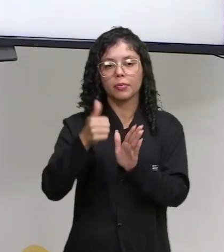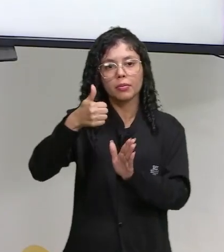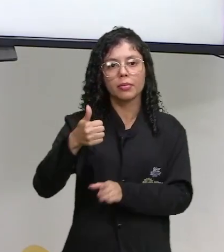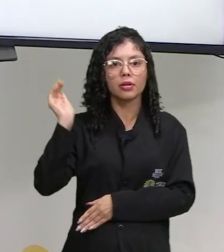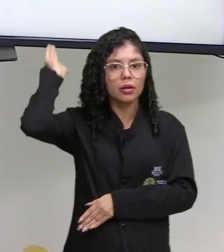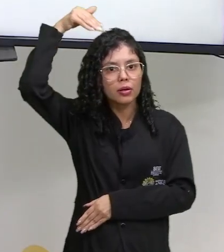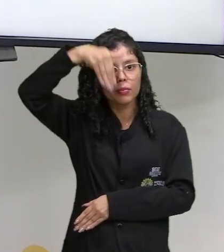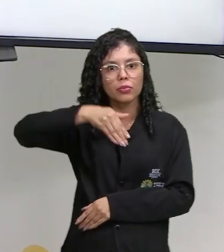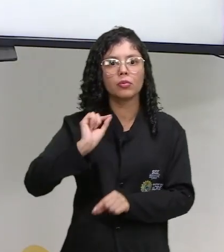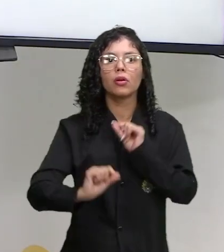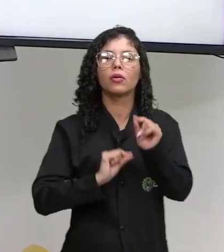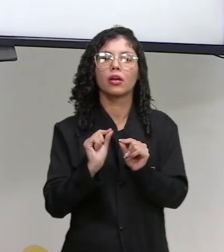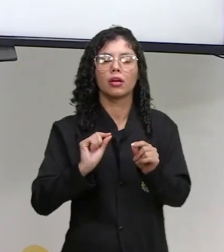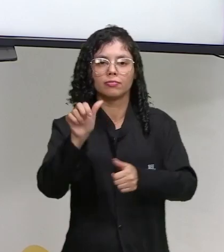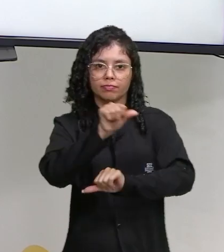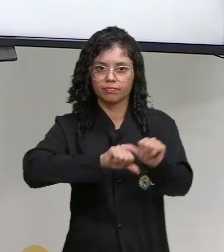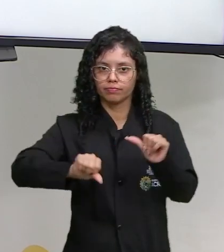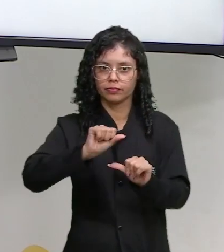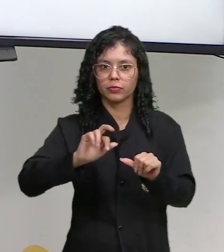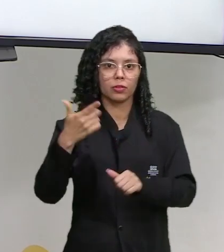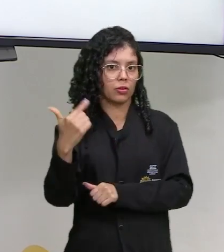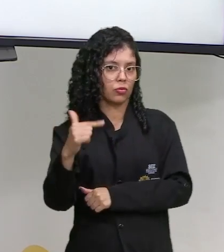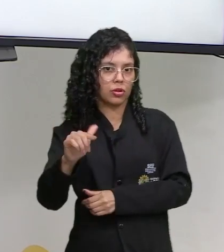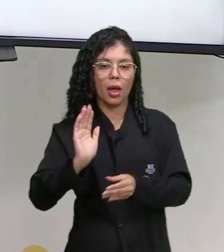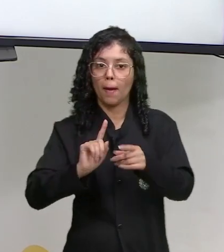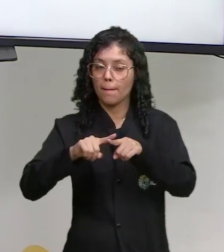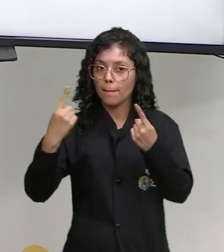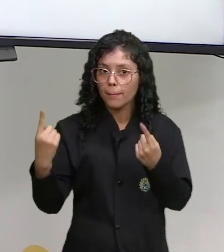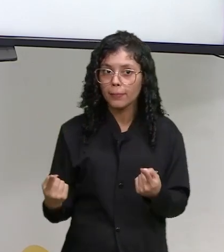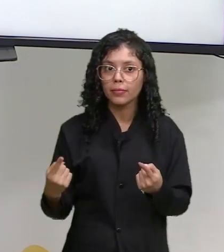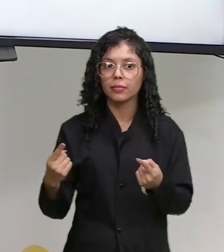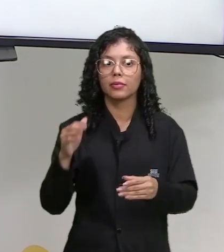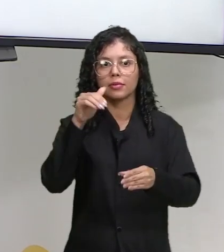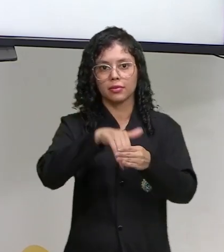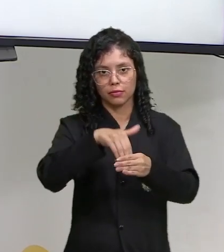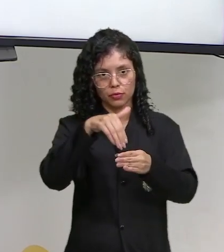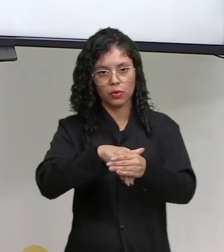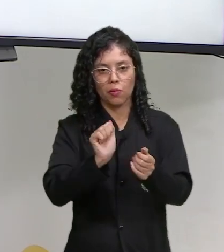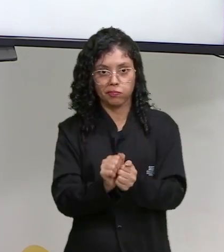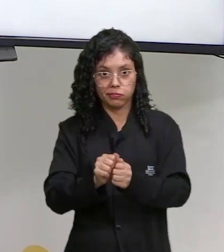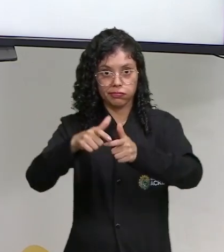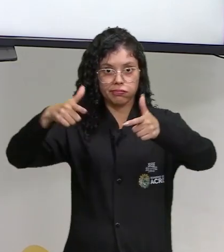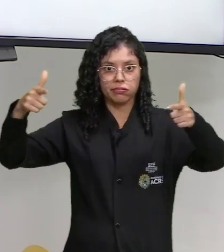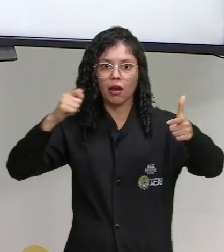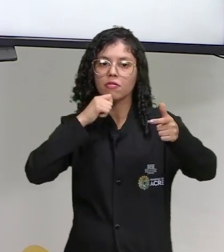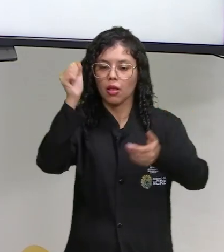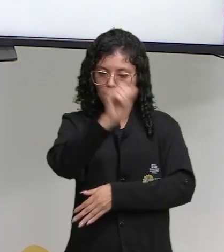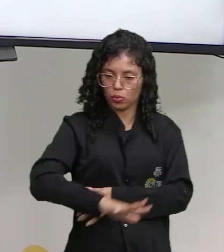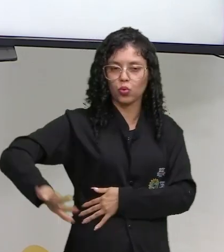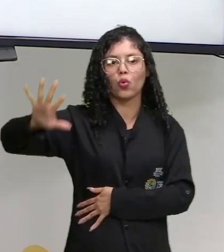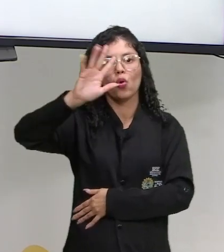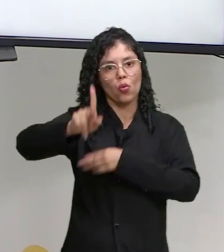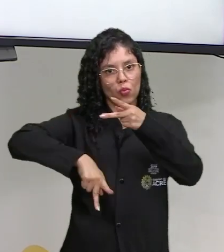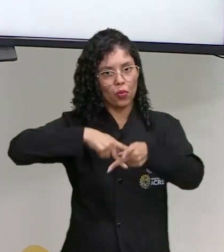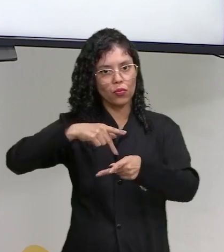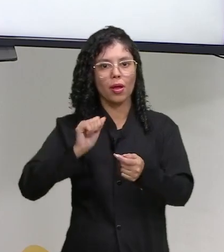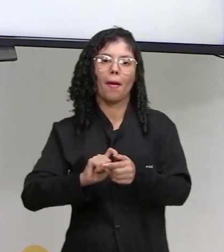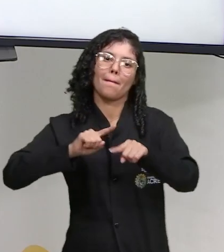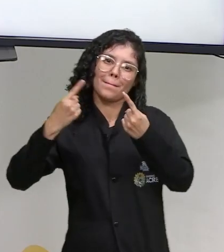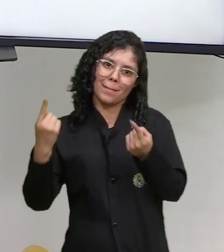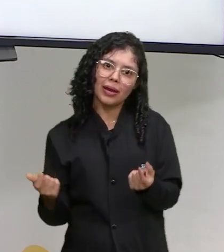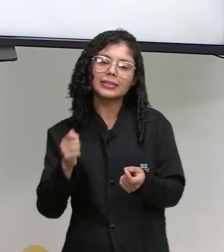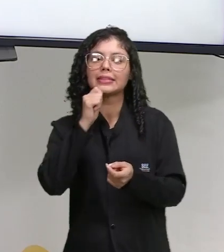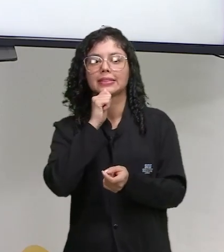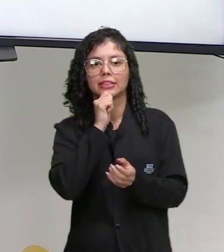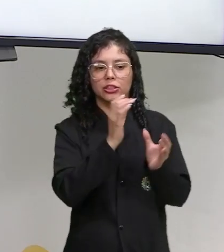é que não tem tanta modificação. Por mais que o voto continue se agora se amplie para o direito universal, muita gente se exclui desse processo